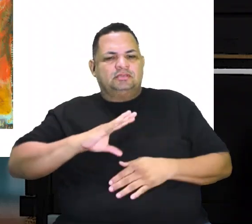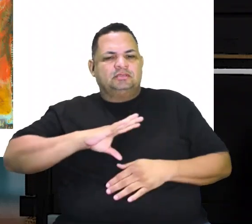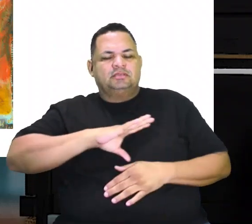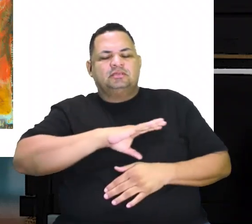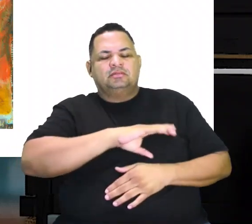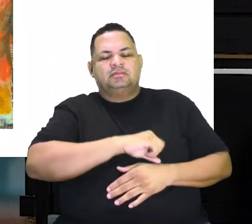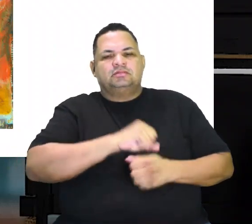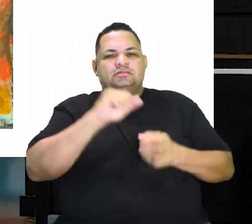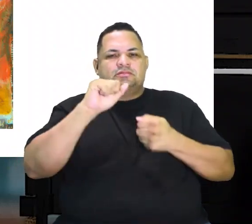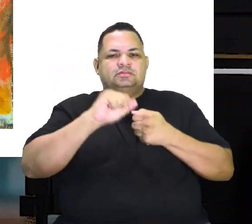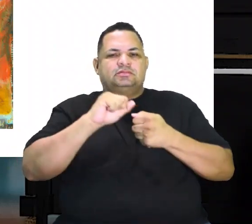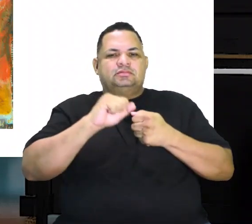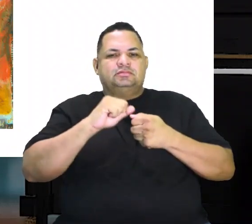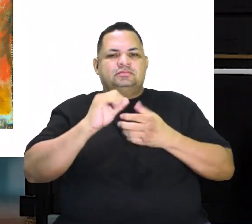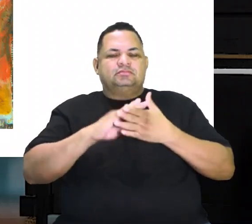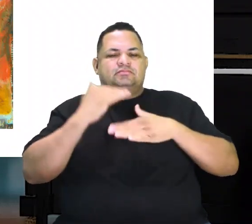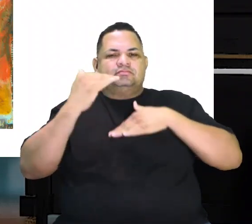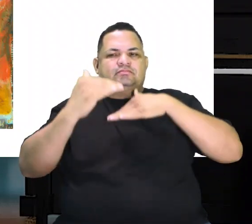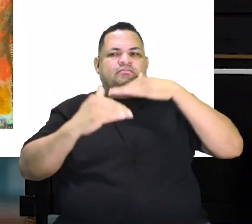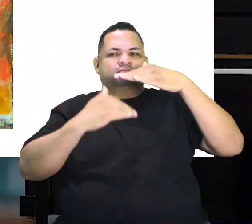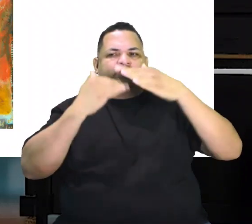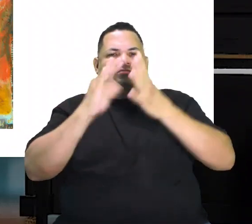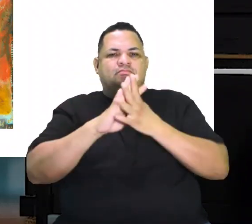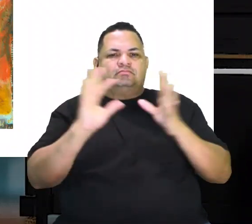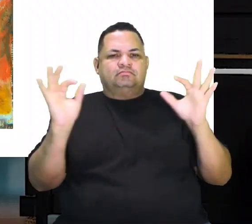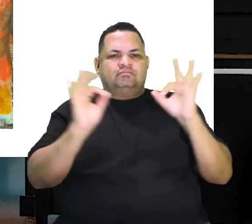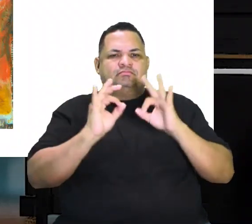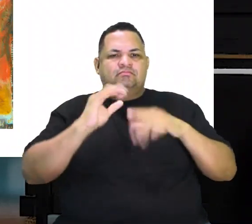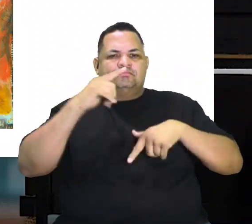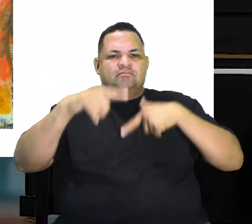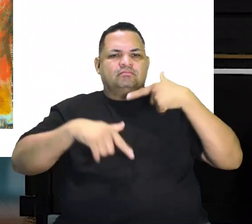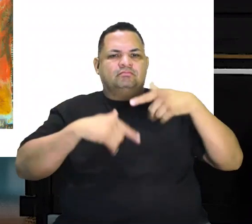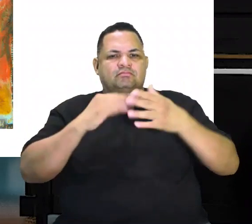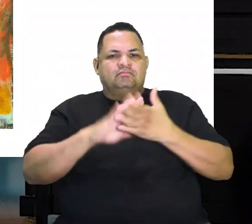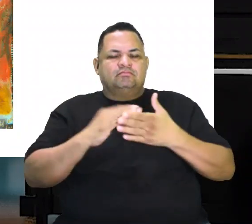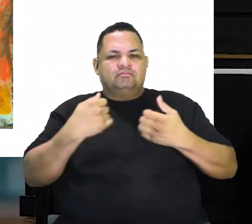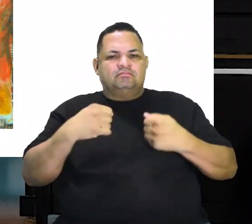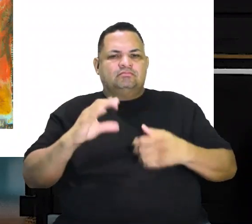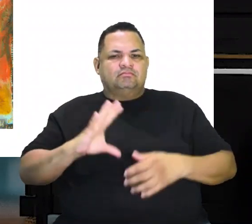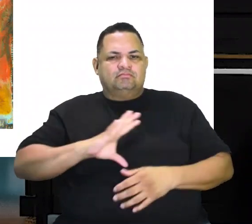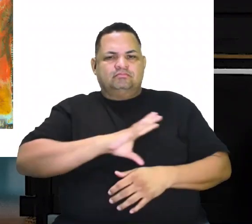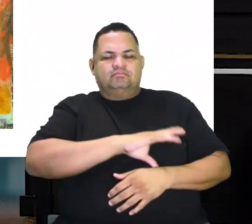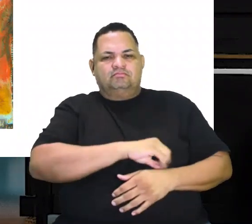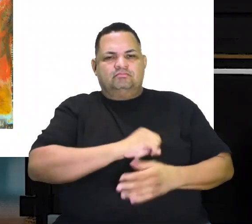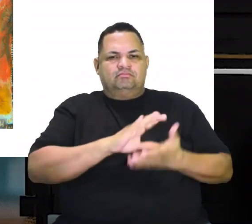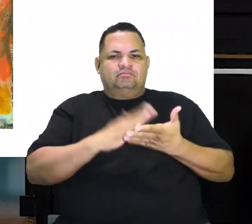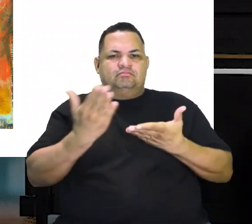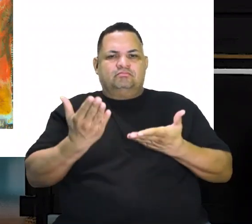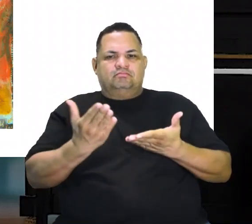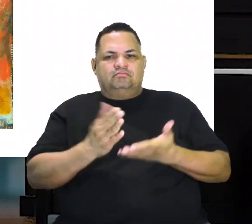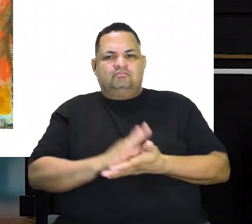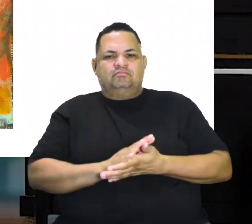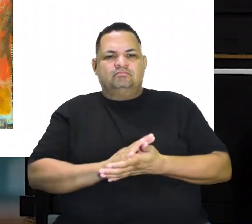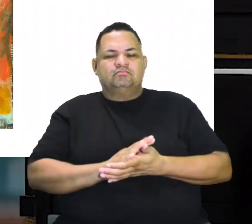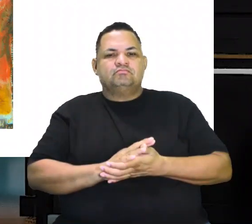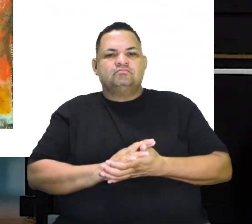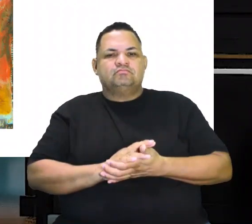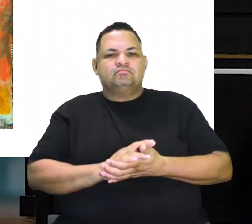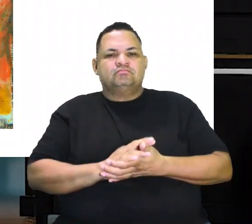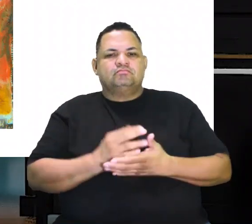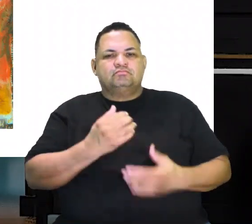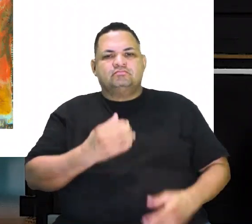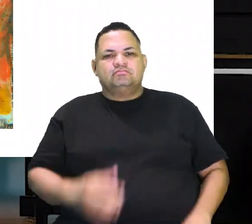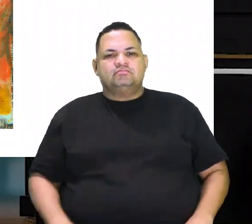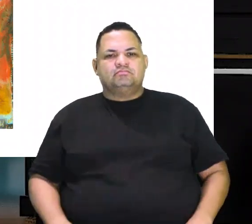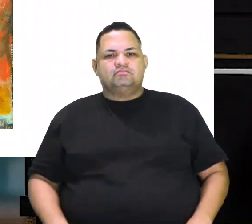que ele está fazendo, ele vai desenvolver excelentes trabalhos, né? Então, precisa ter amor, como o artista aí falou.